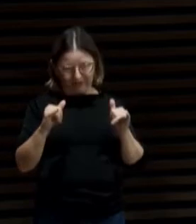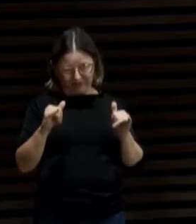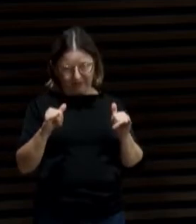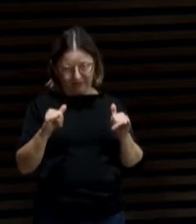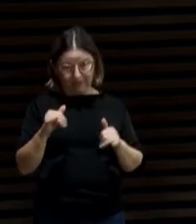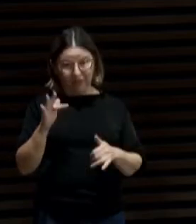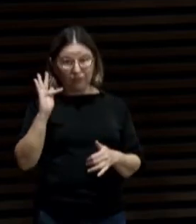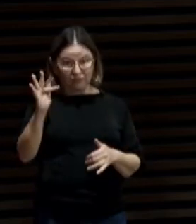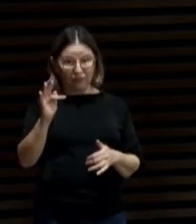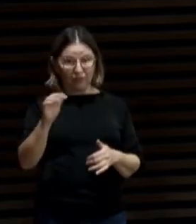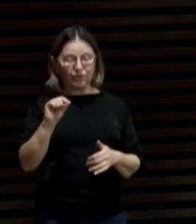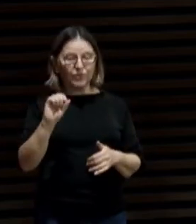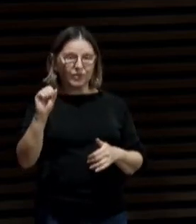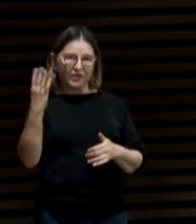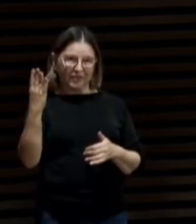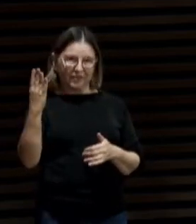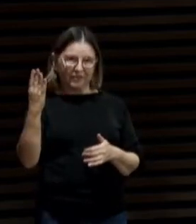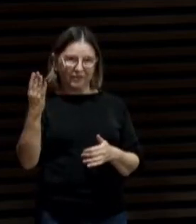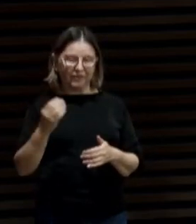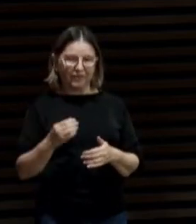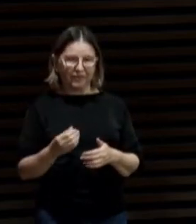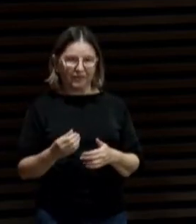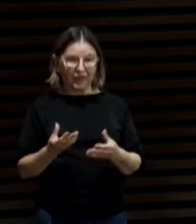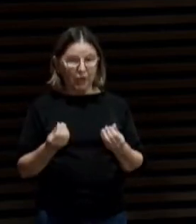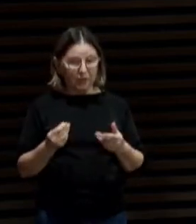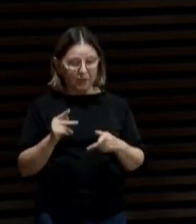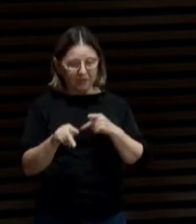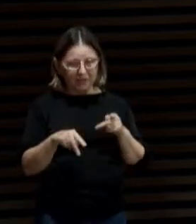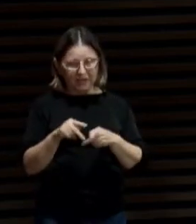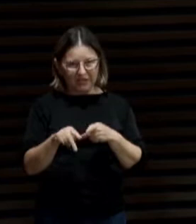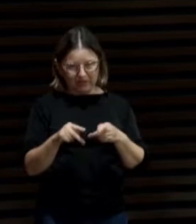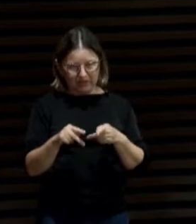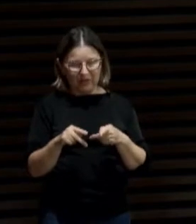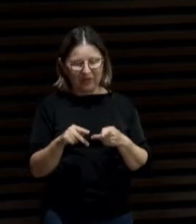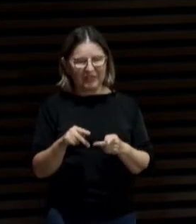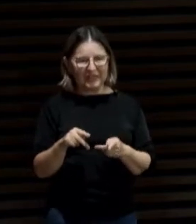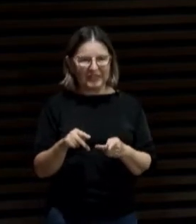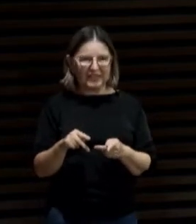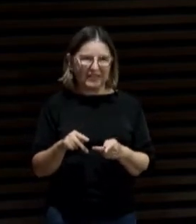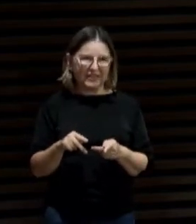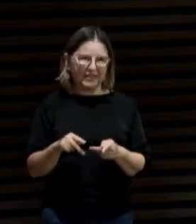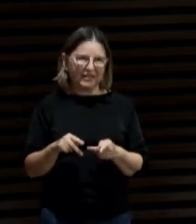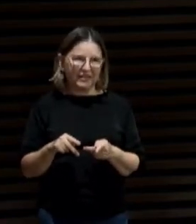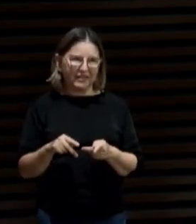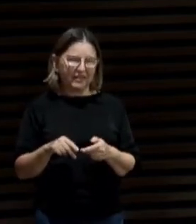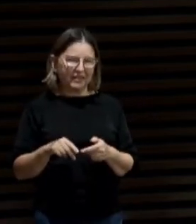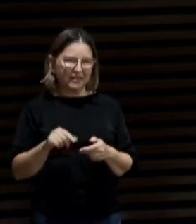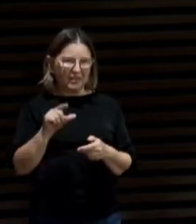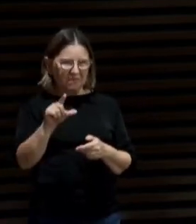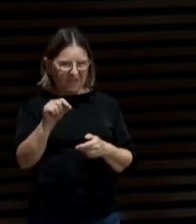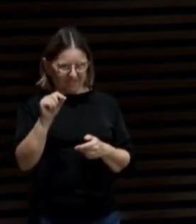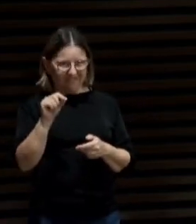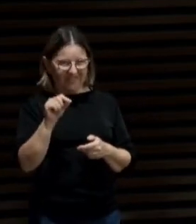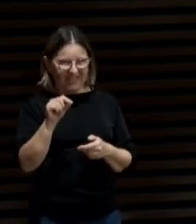E muitos estão dando ouvidos, como que sentindo coceira nos ouvidos, estão dando ouvidos a esse tipo de engano.